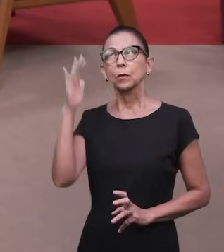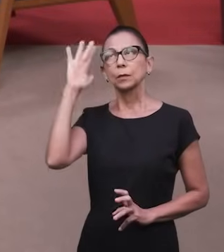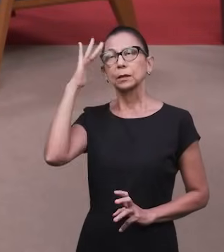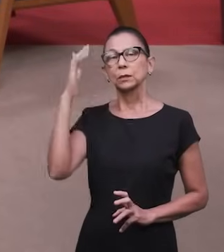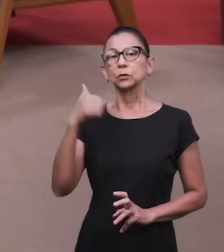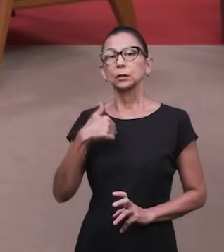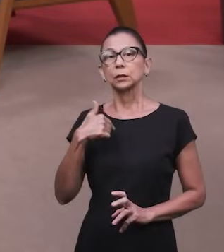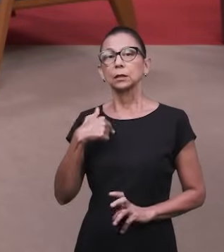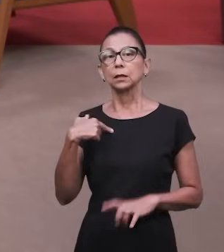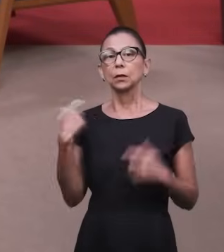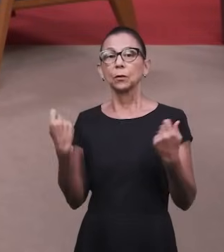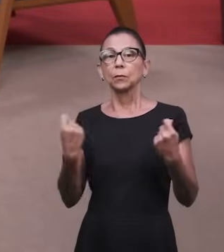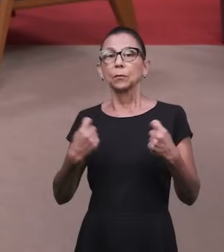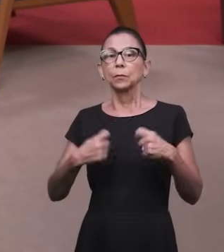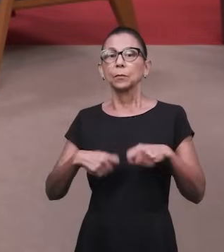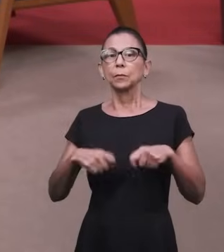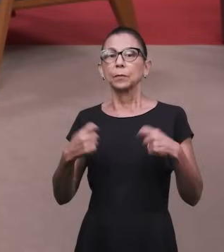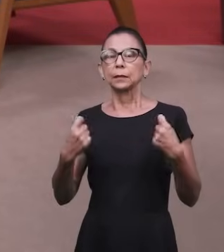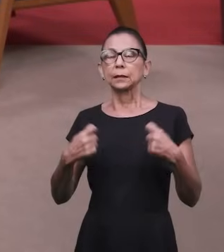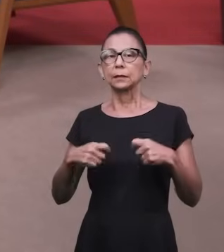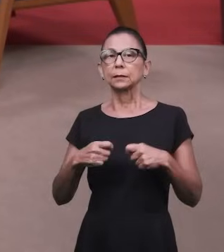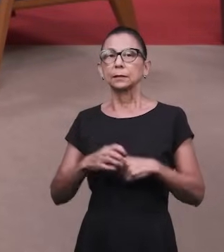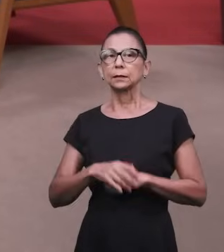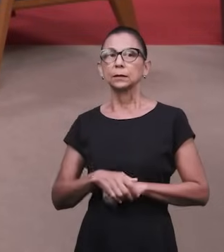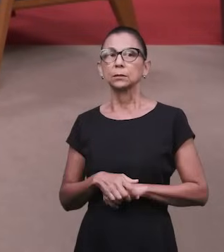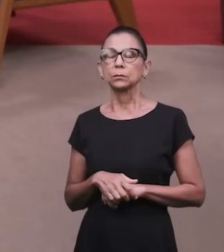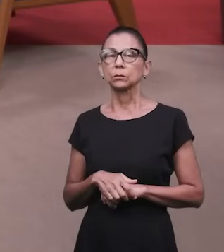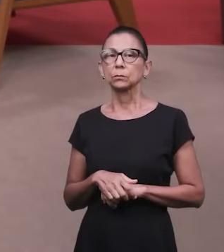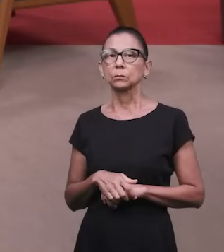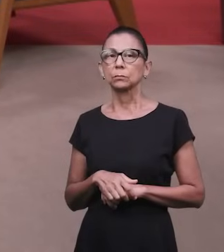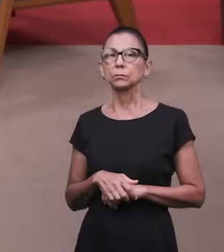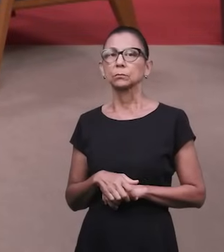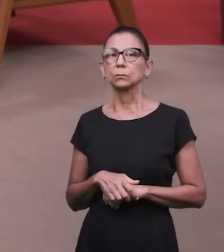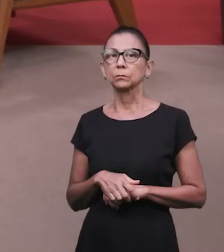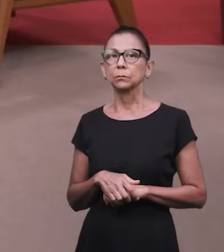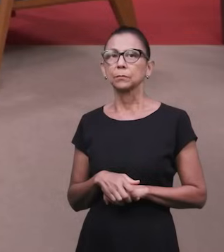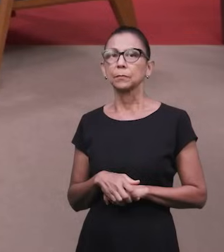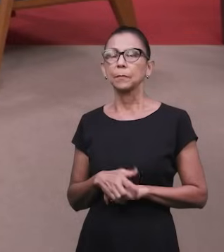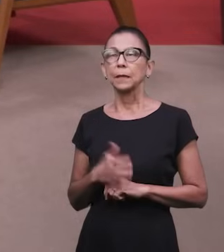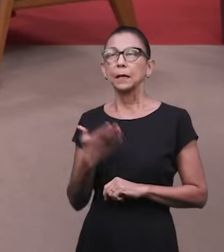querer Deus e não ter medo do inferno.